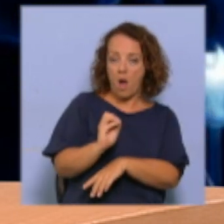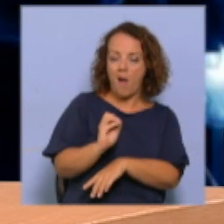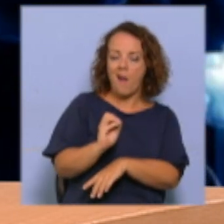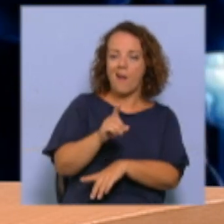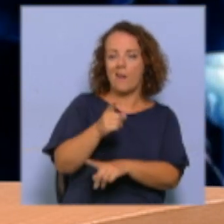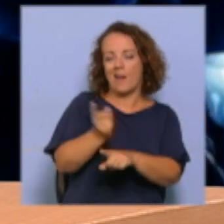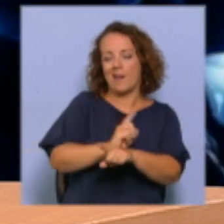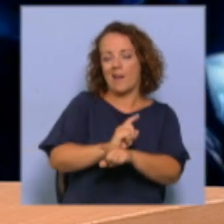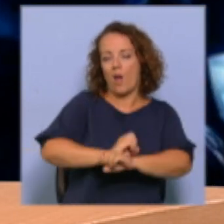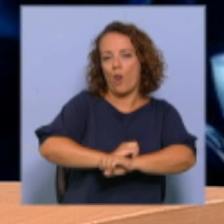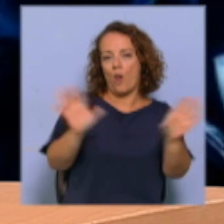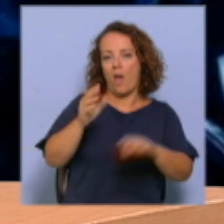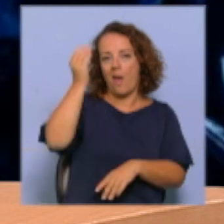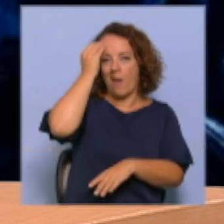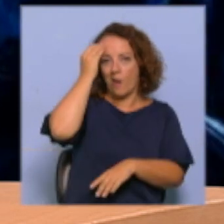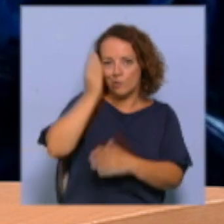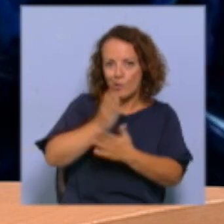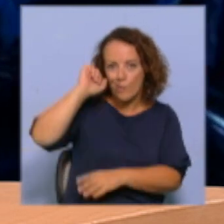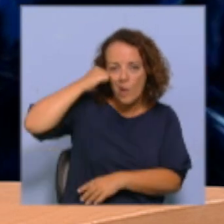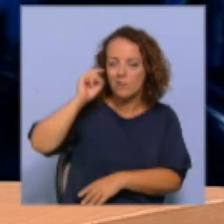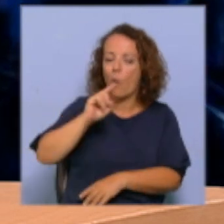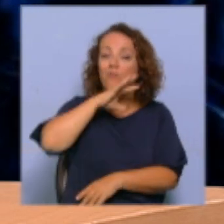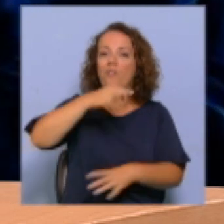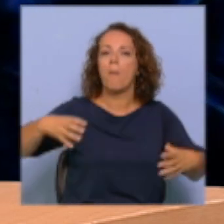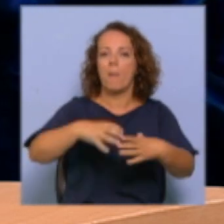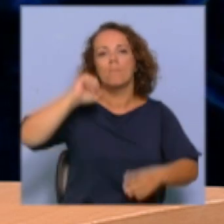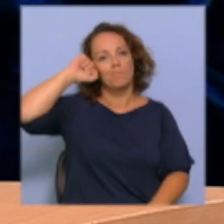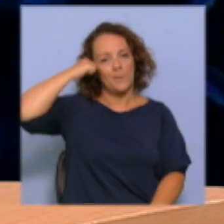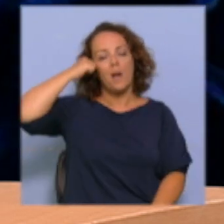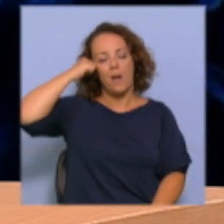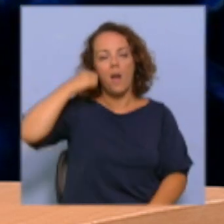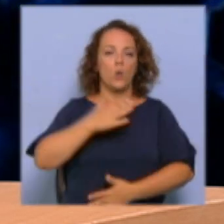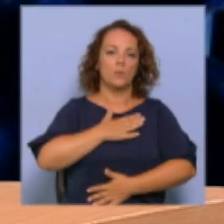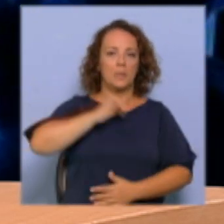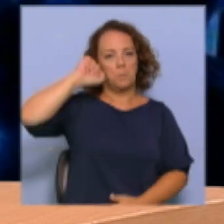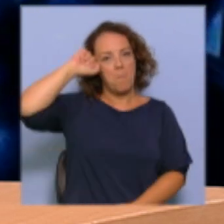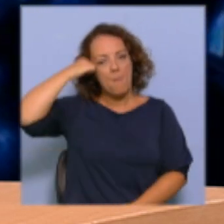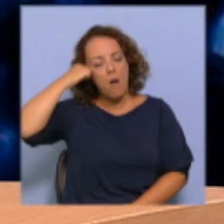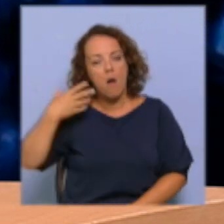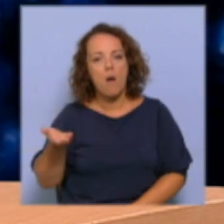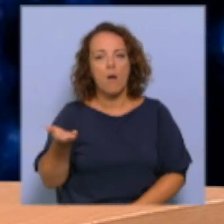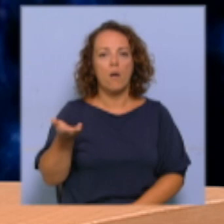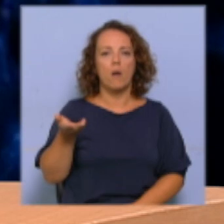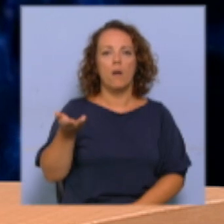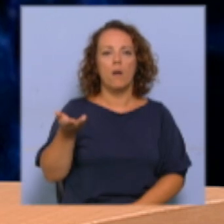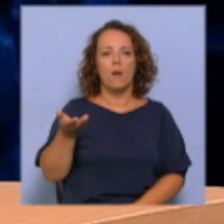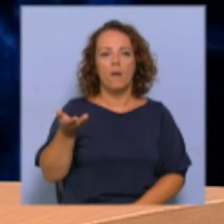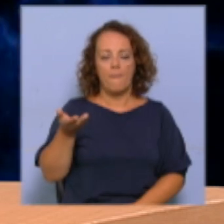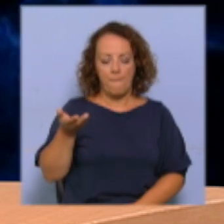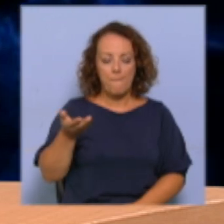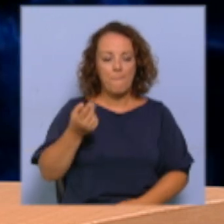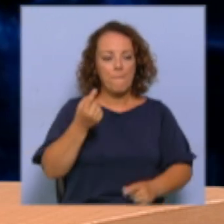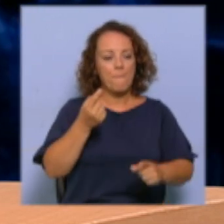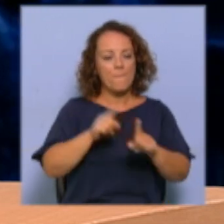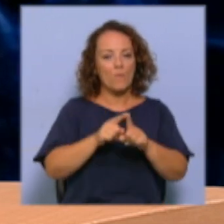sanidade mental que fica em risco, é a família, são os amigos, é a estrutura que